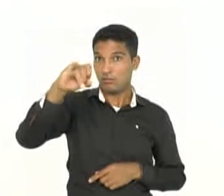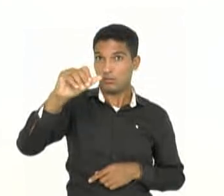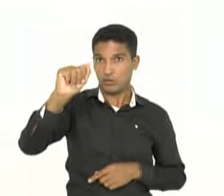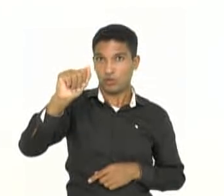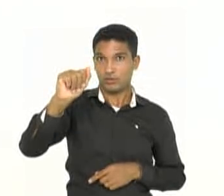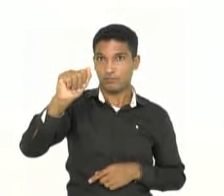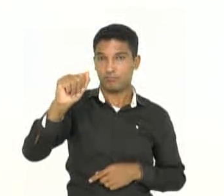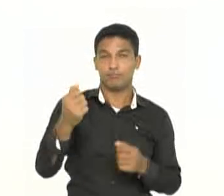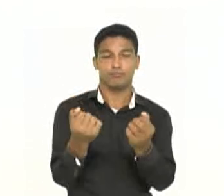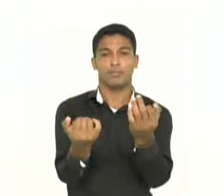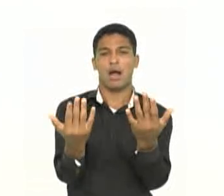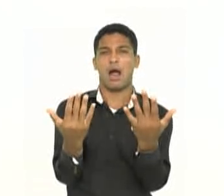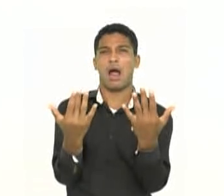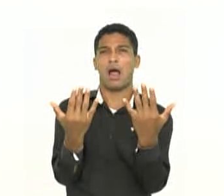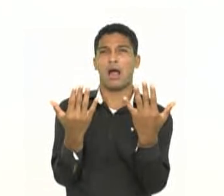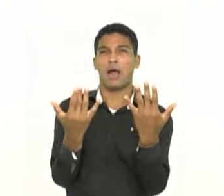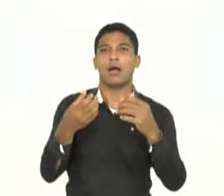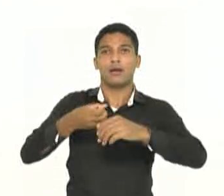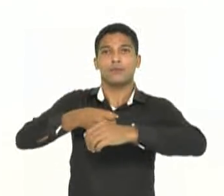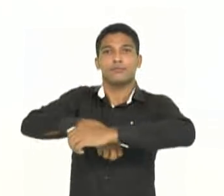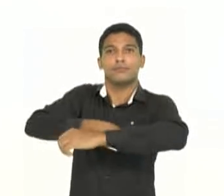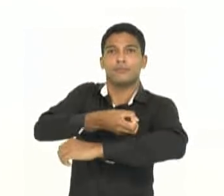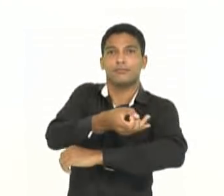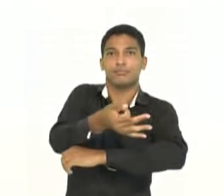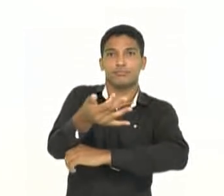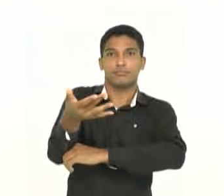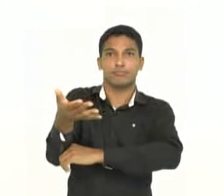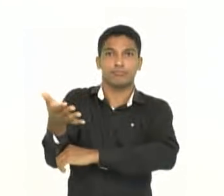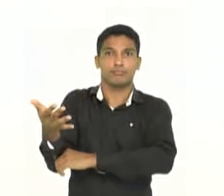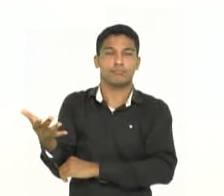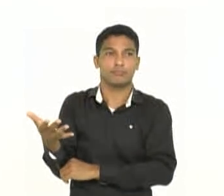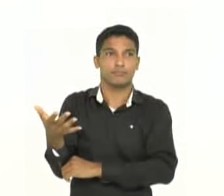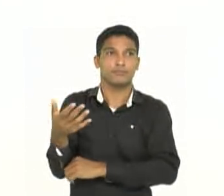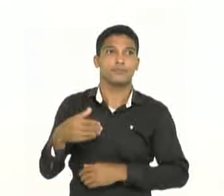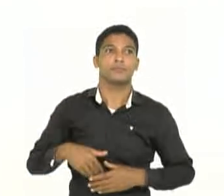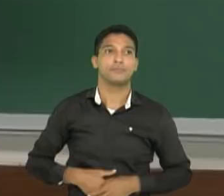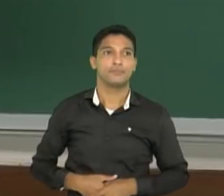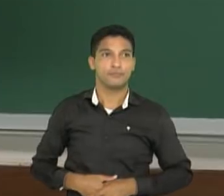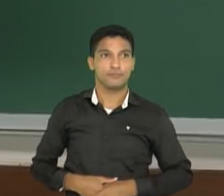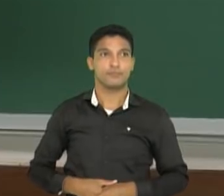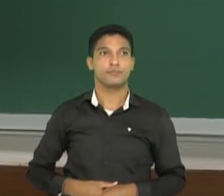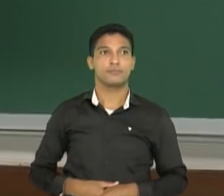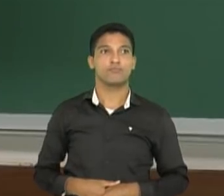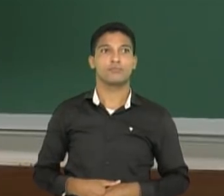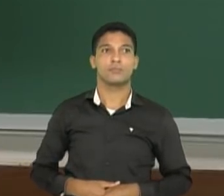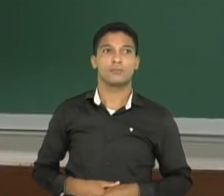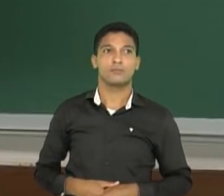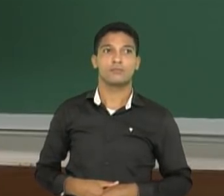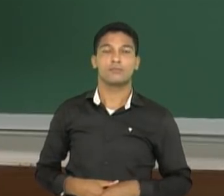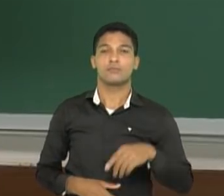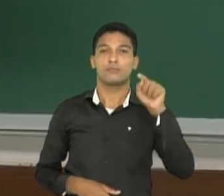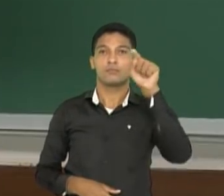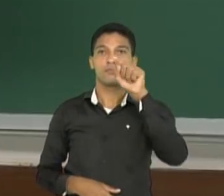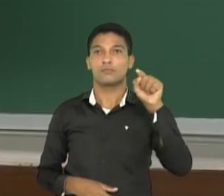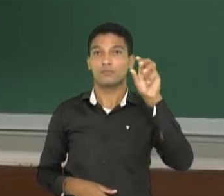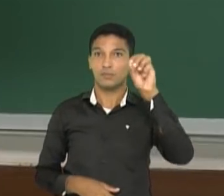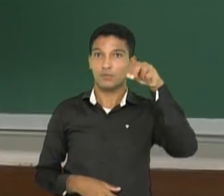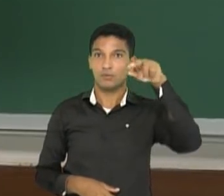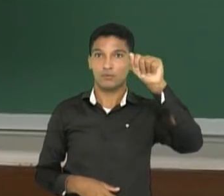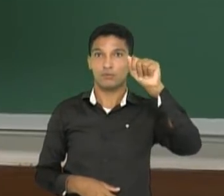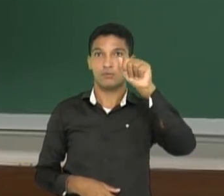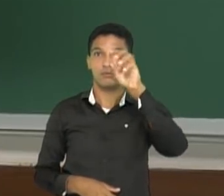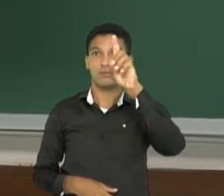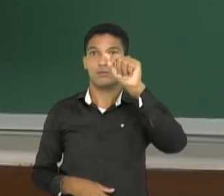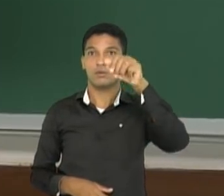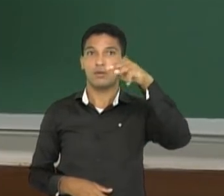da cana-de-açúcar, que historicamente aconteceu na região nordeste e historicamente se desenvolveu na zona da mata,